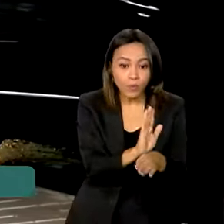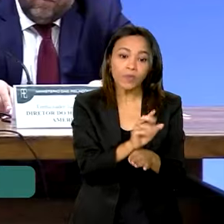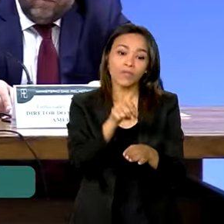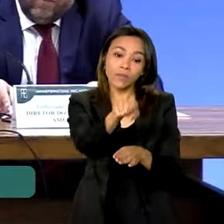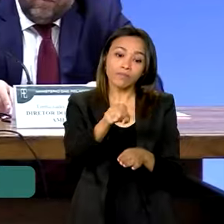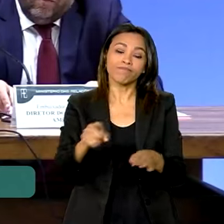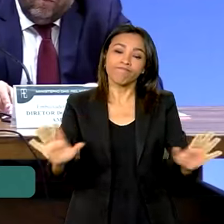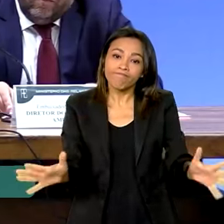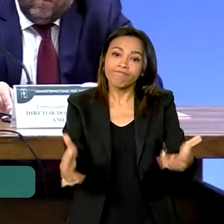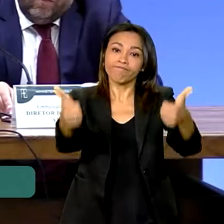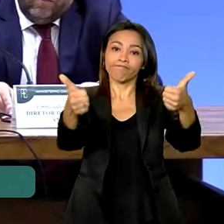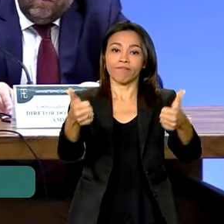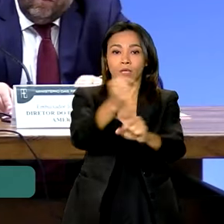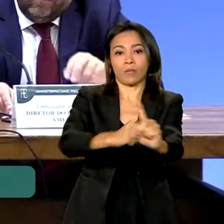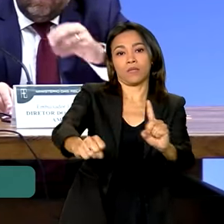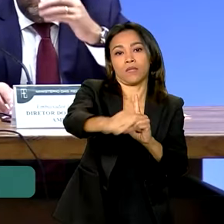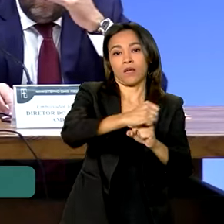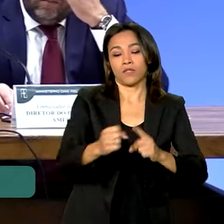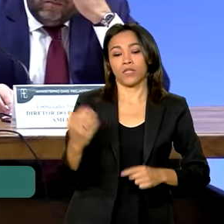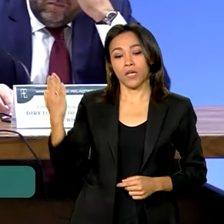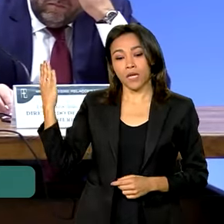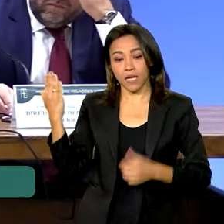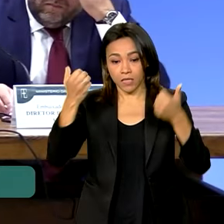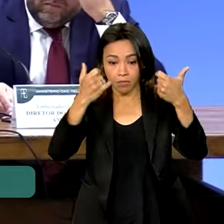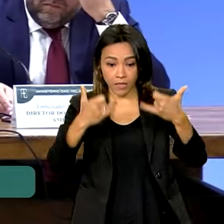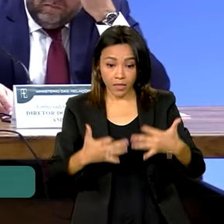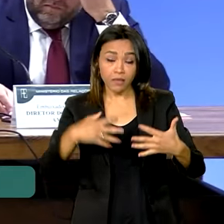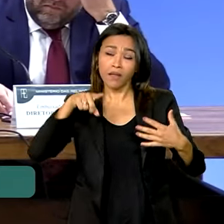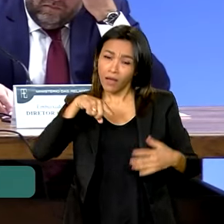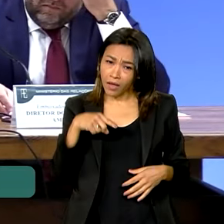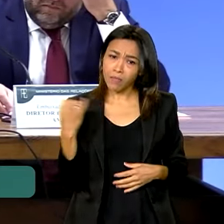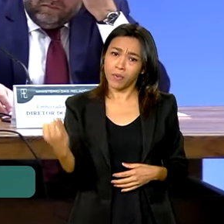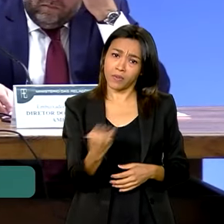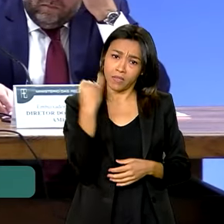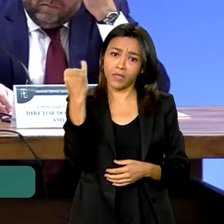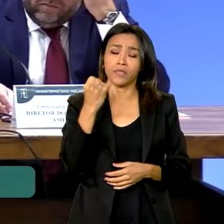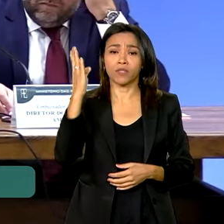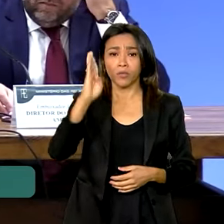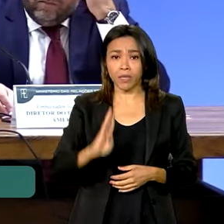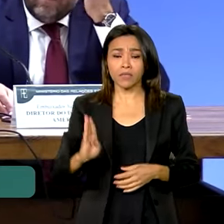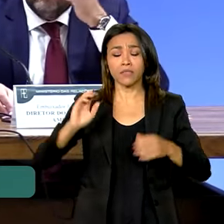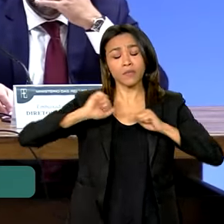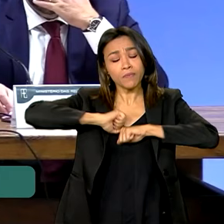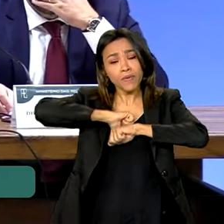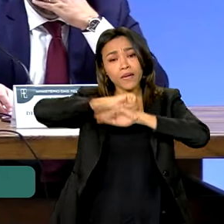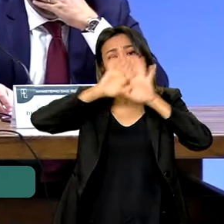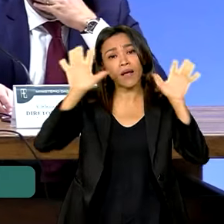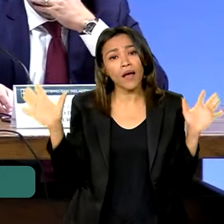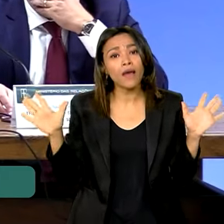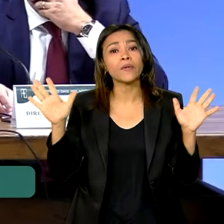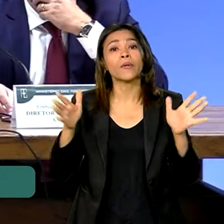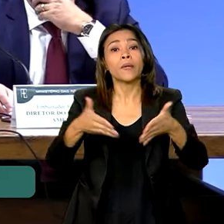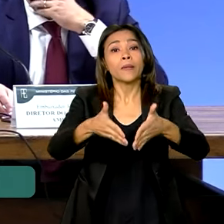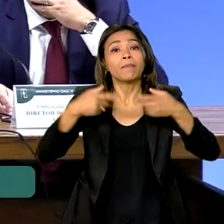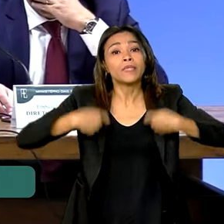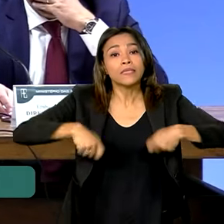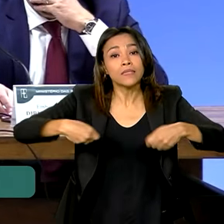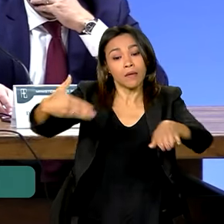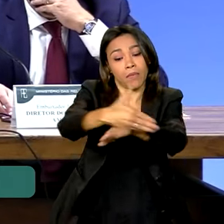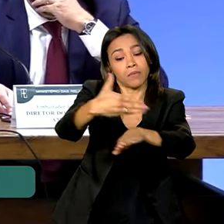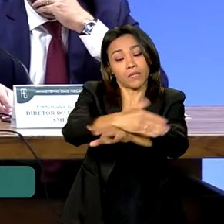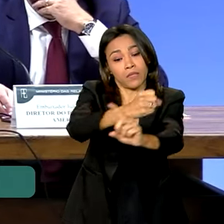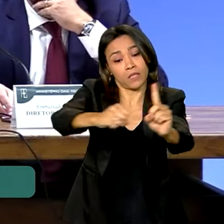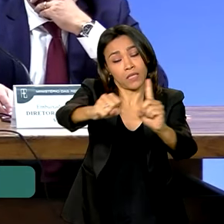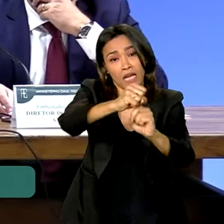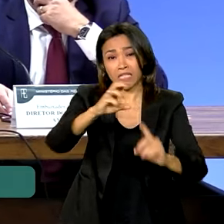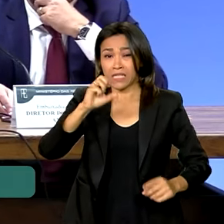população. É muito importante, e o Brasil sempre deixou isso bem claro, a participação da sociedade. Se o projeto não